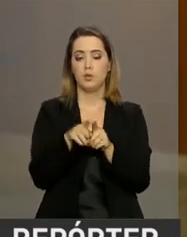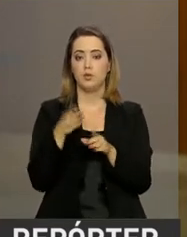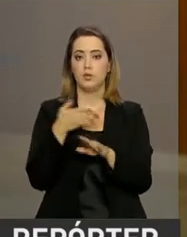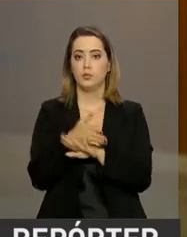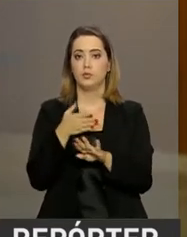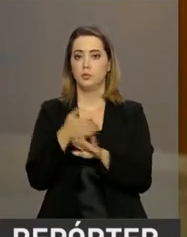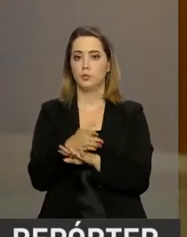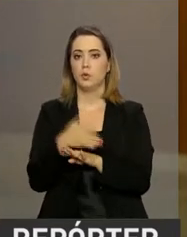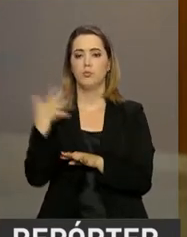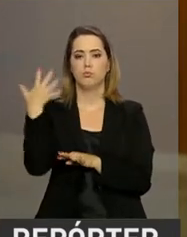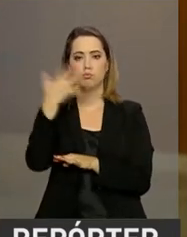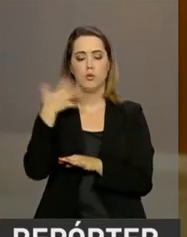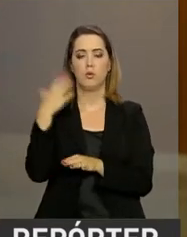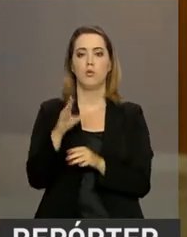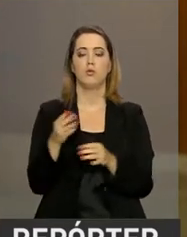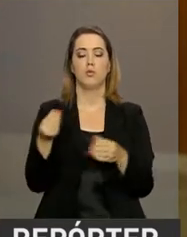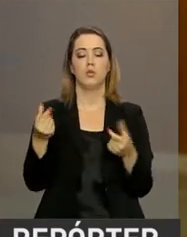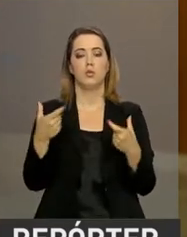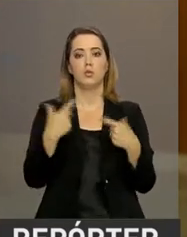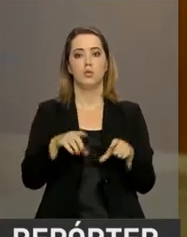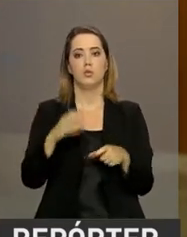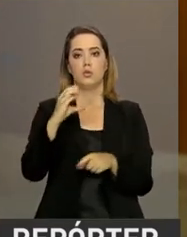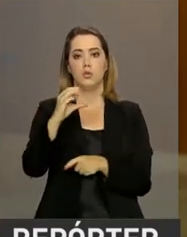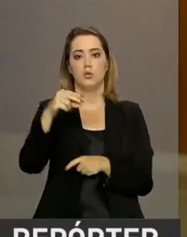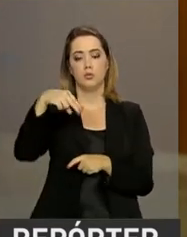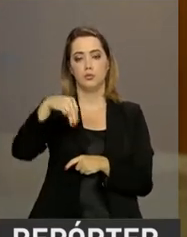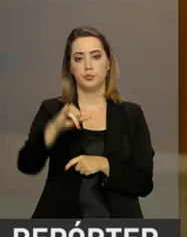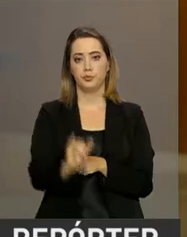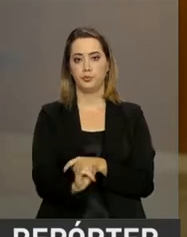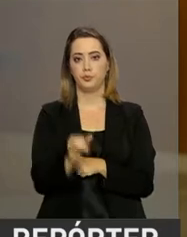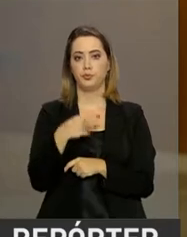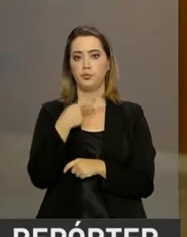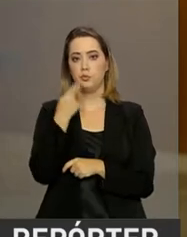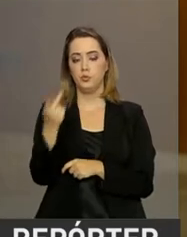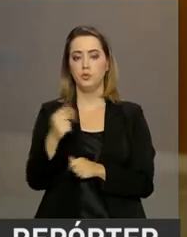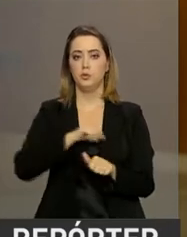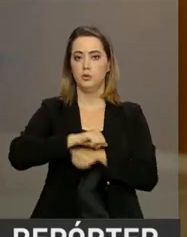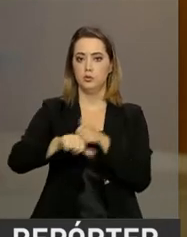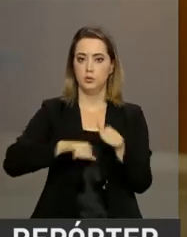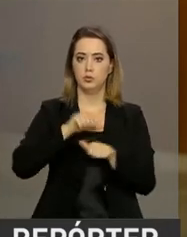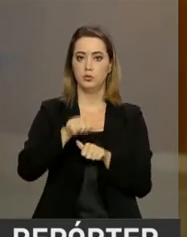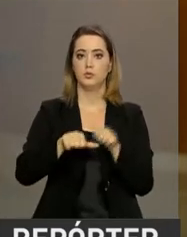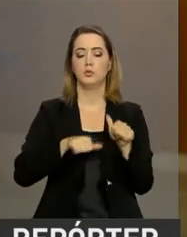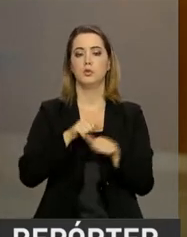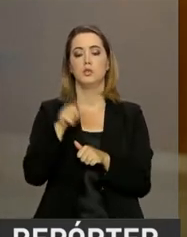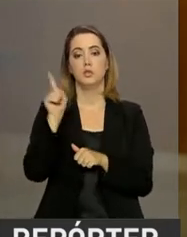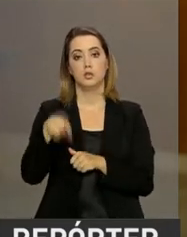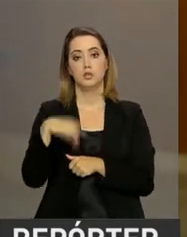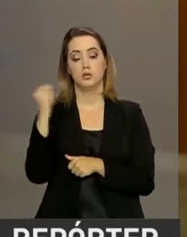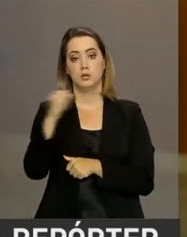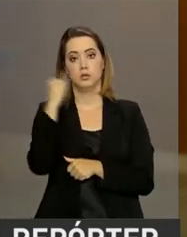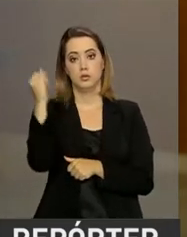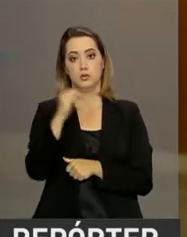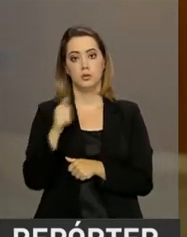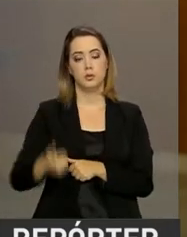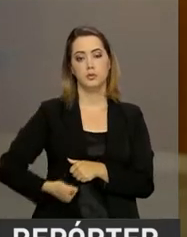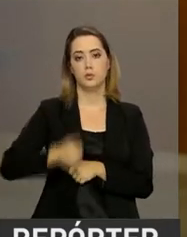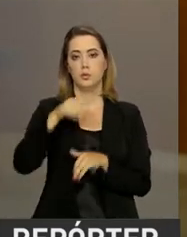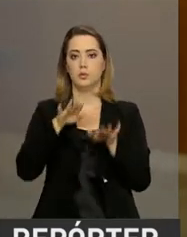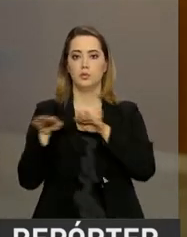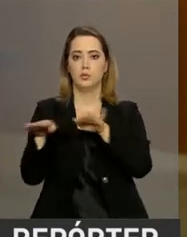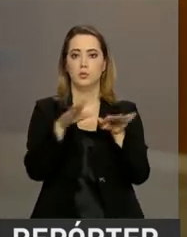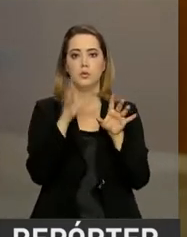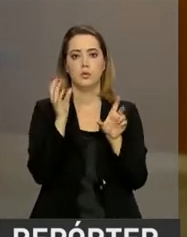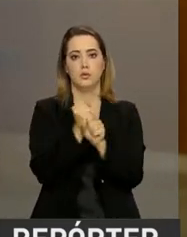da CNI. Ele disse que o Brasil está no caminho certo e que as reformas estruturais são fundamentais para assegurar o equilíbrio